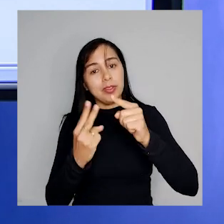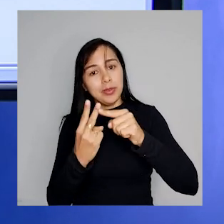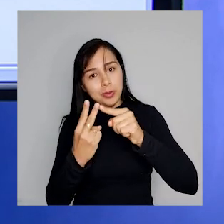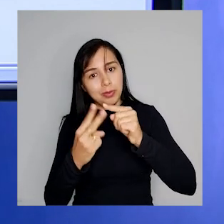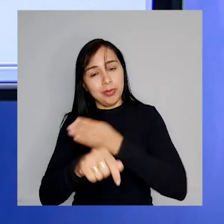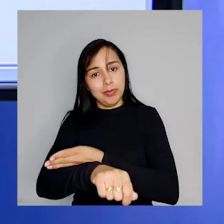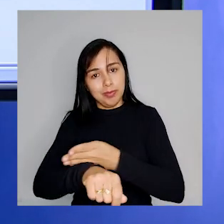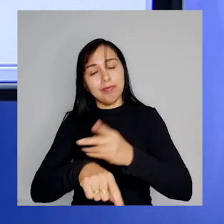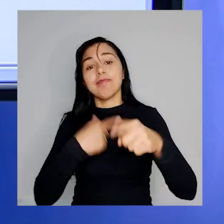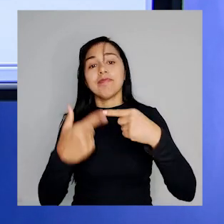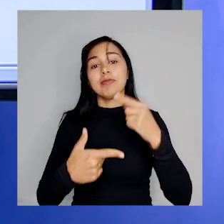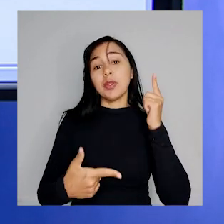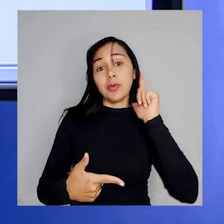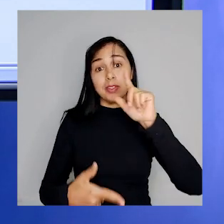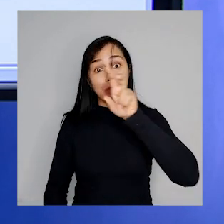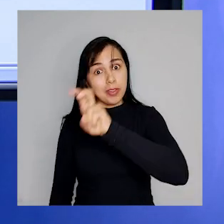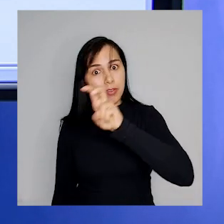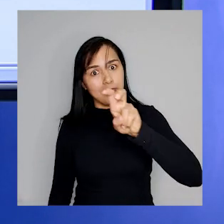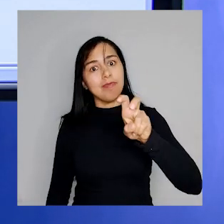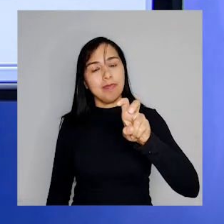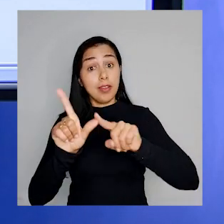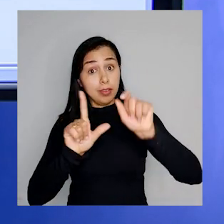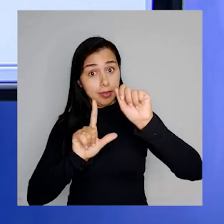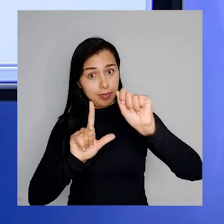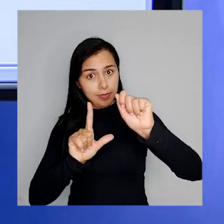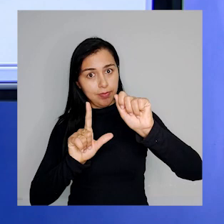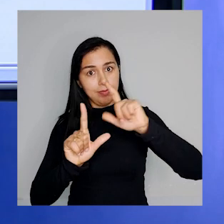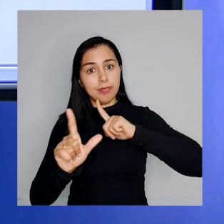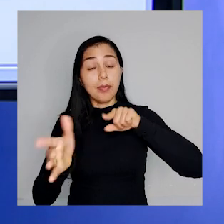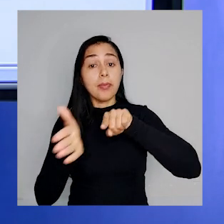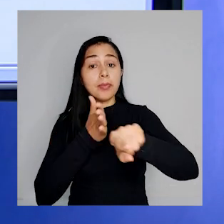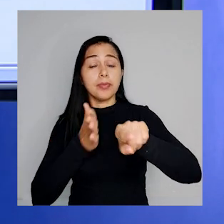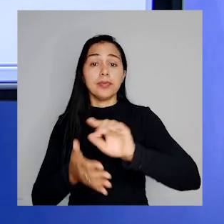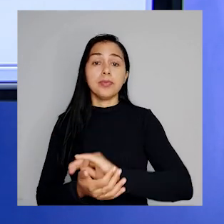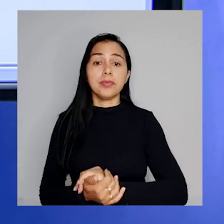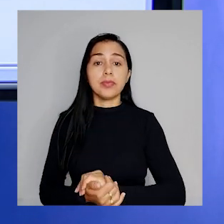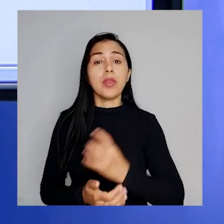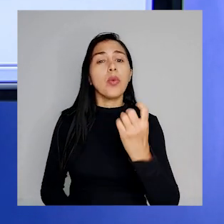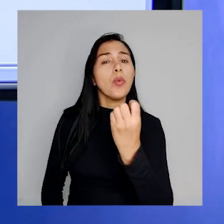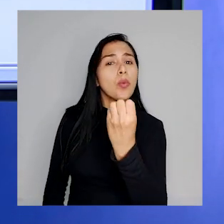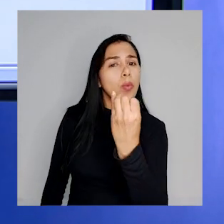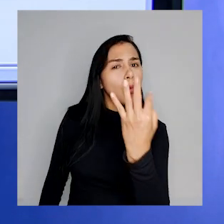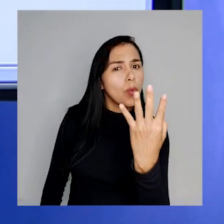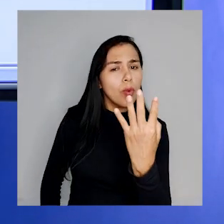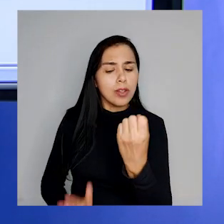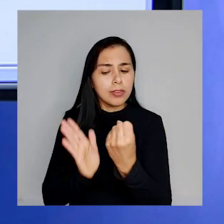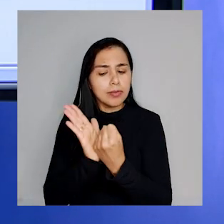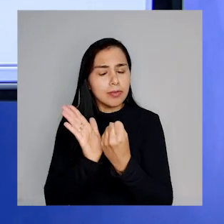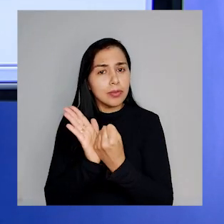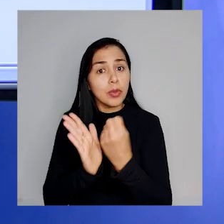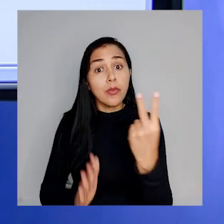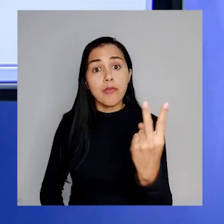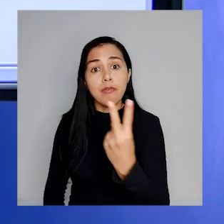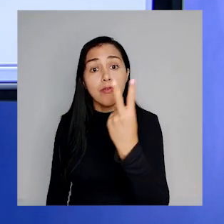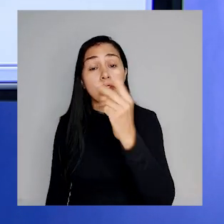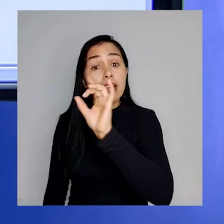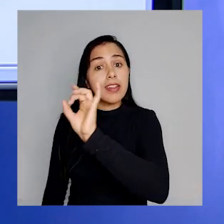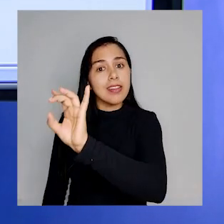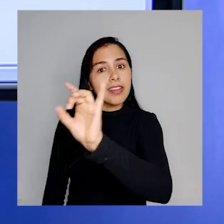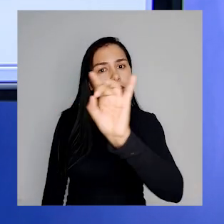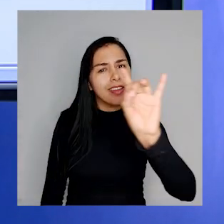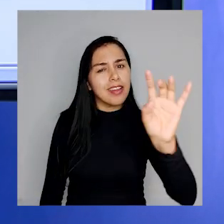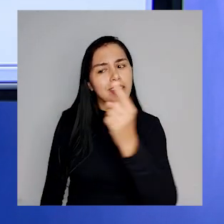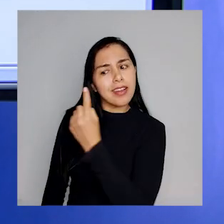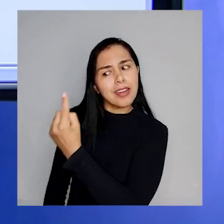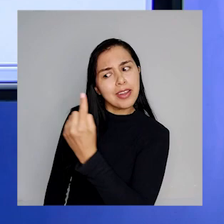conseguiu 55 pontos. E o item A traz a seguinte pergunta: quantos